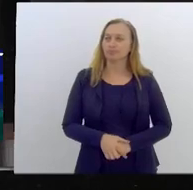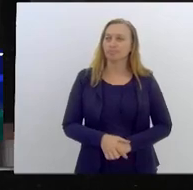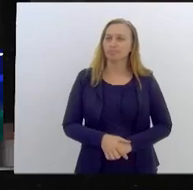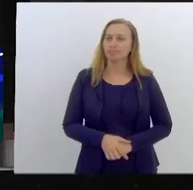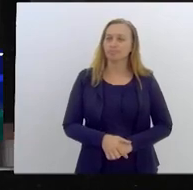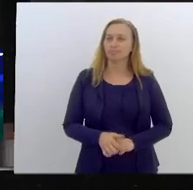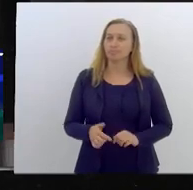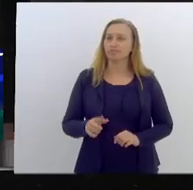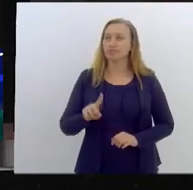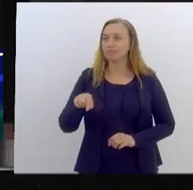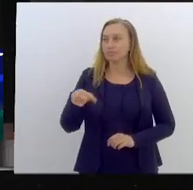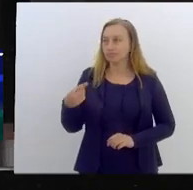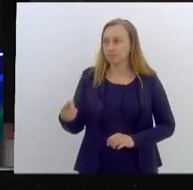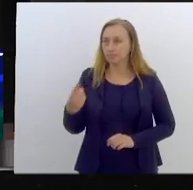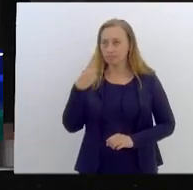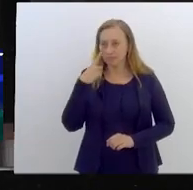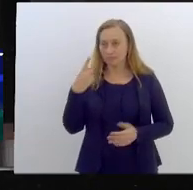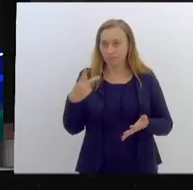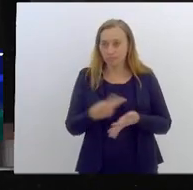Depois eu vi acontecer,